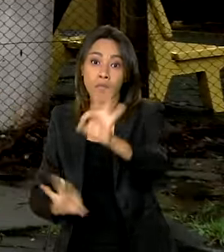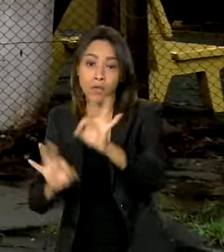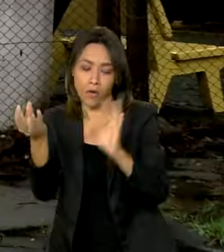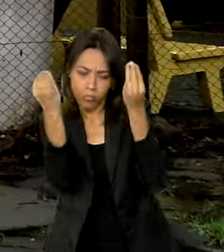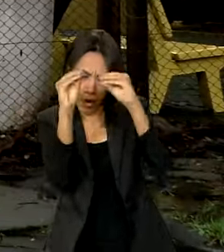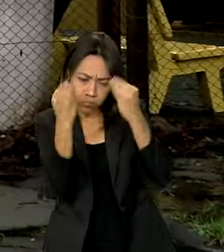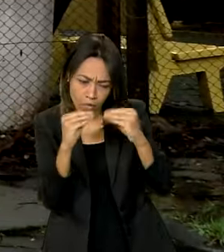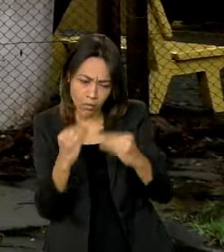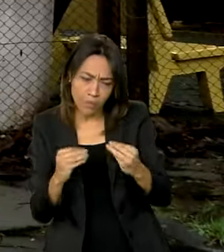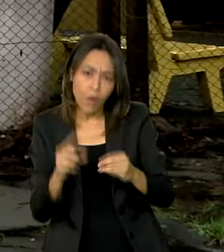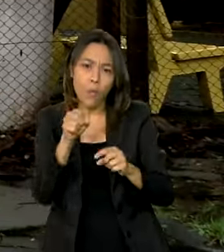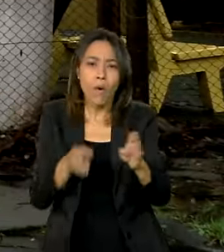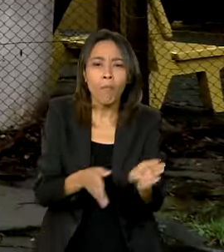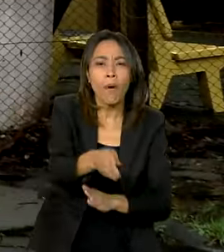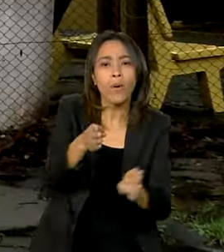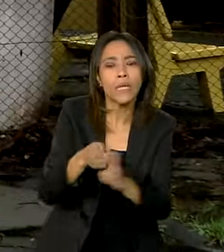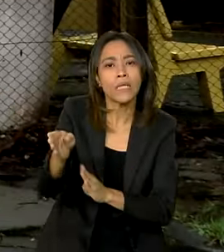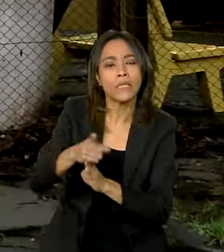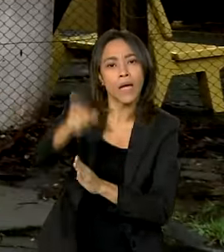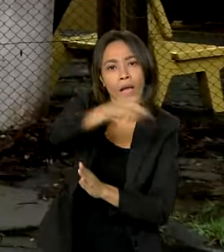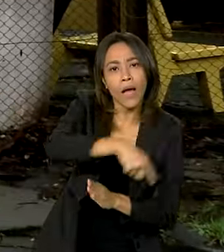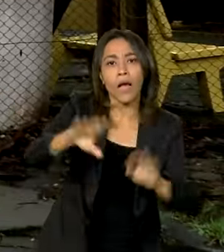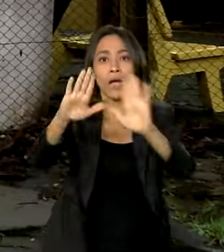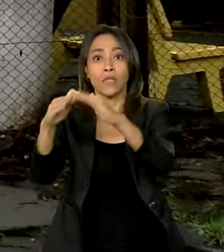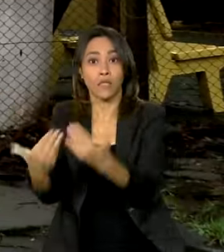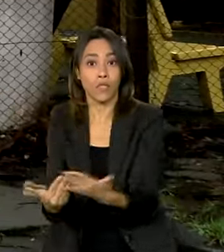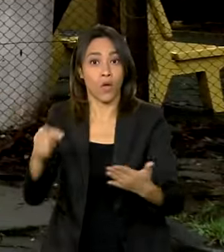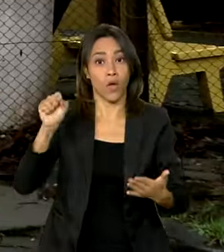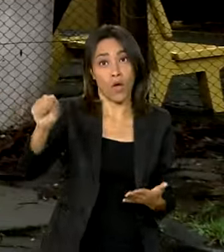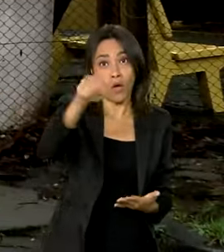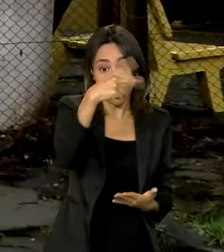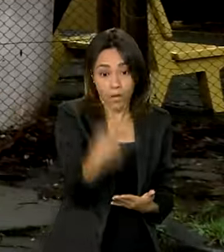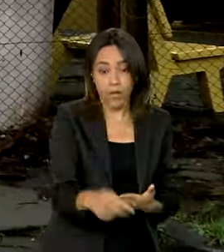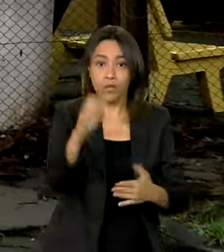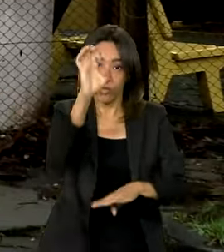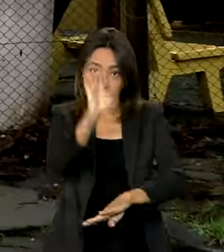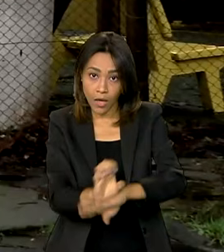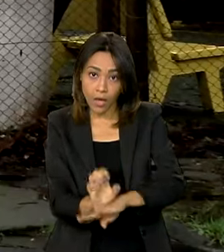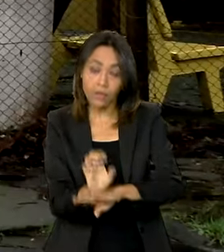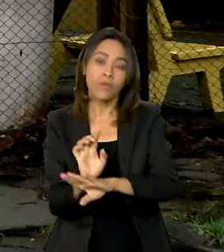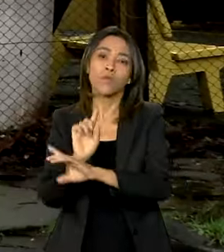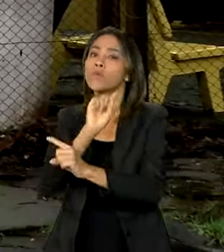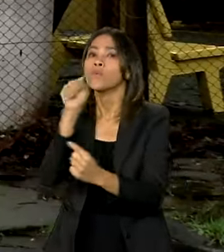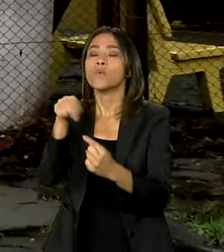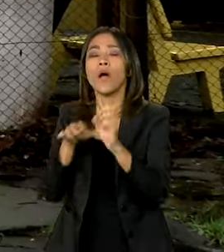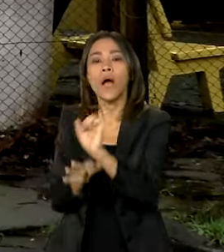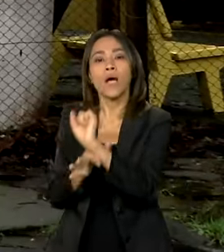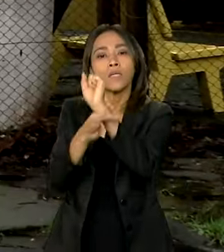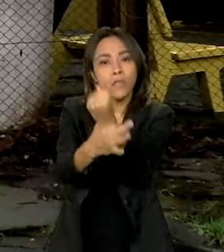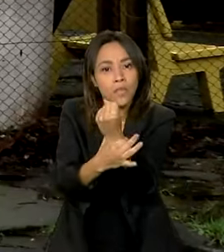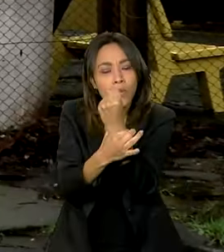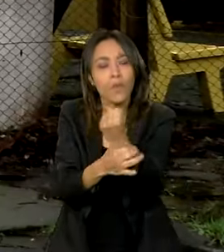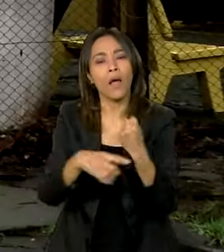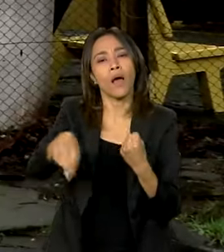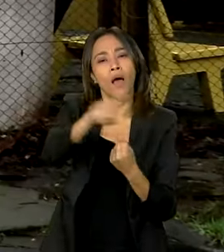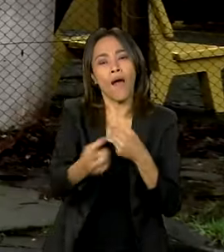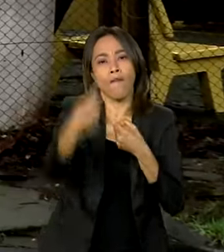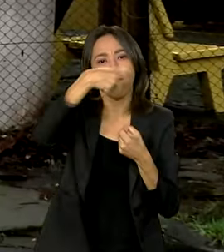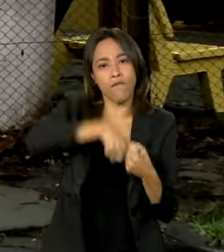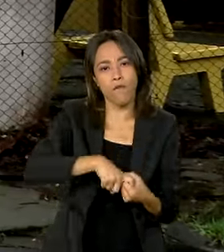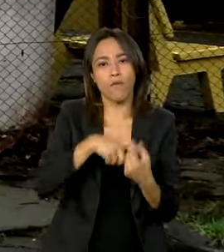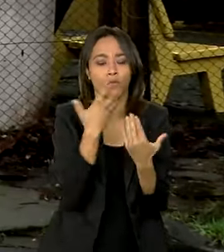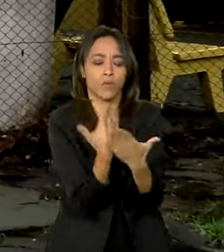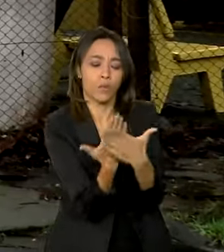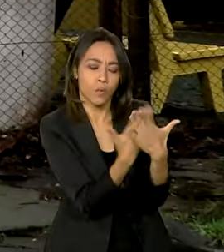para orientar os sistemas de ensino aqui no Rio Grande do Sul. Para garantir a retomada segura das aulas na